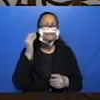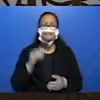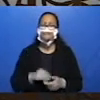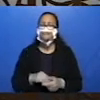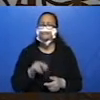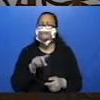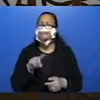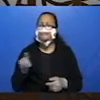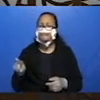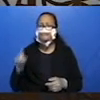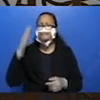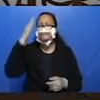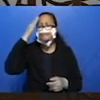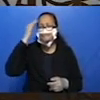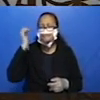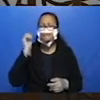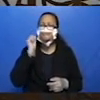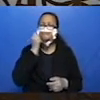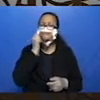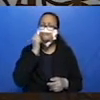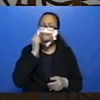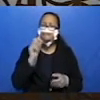o que um cientista faz?